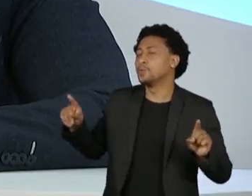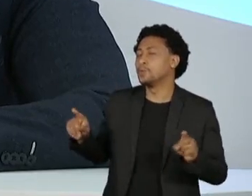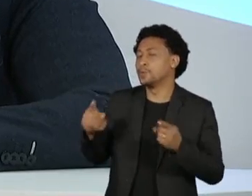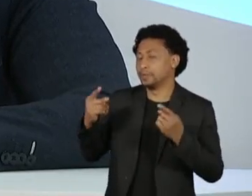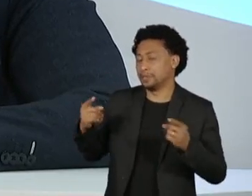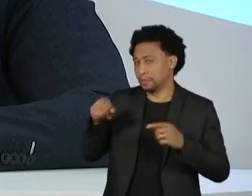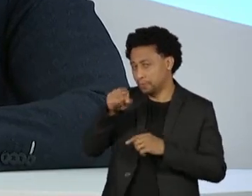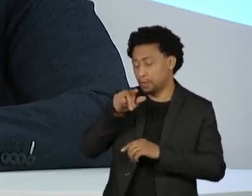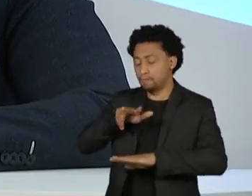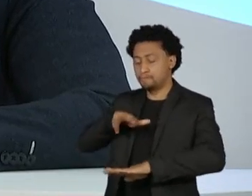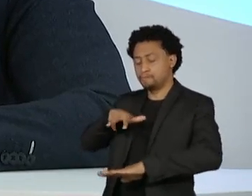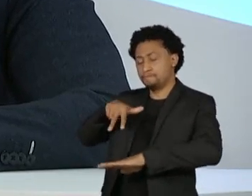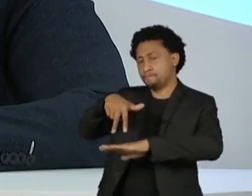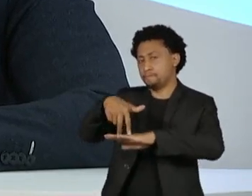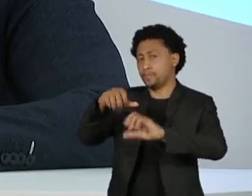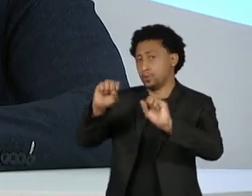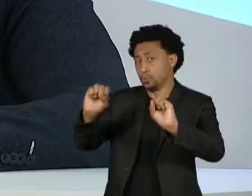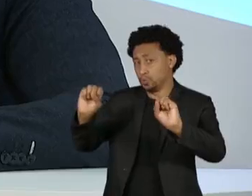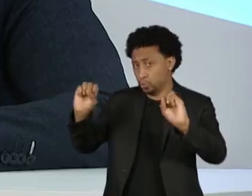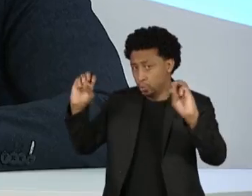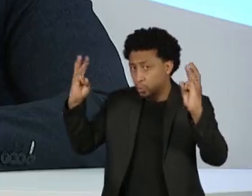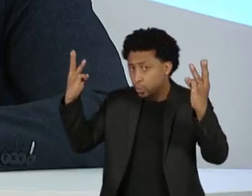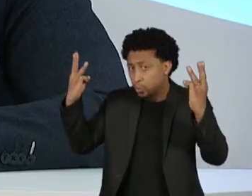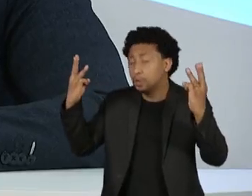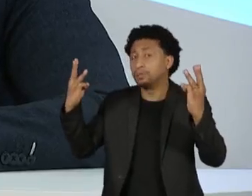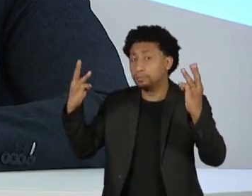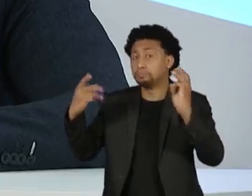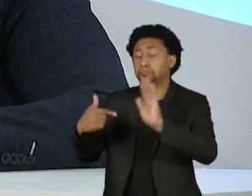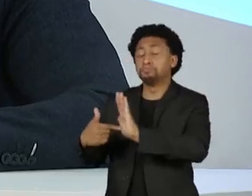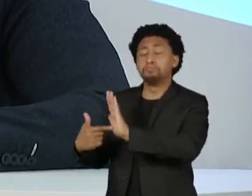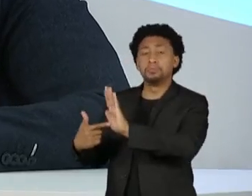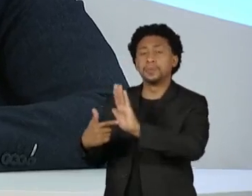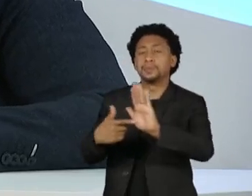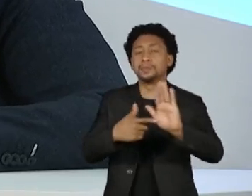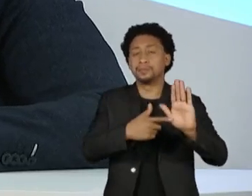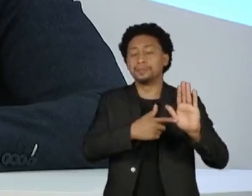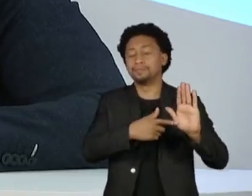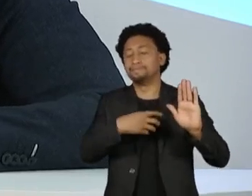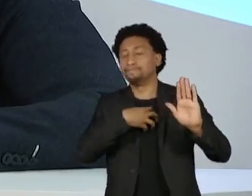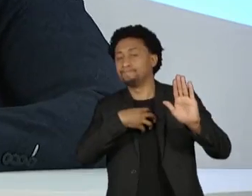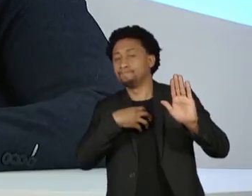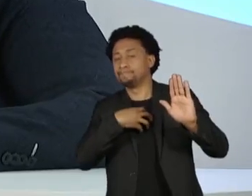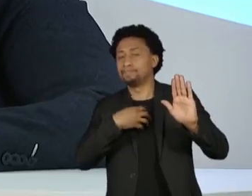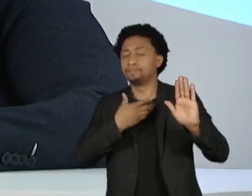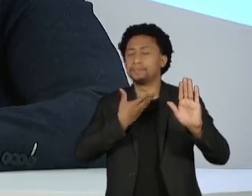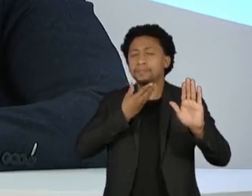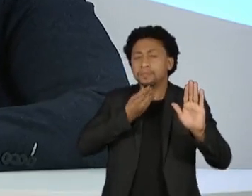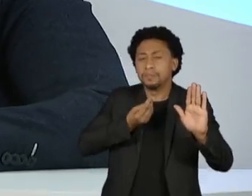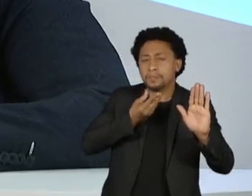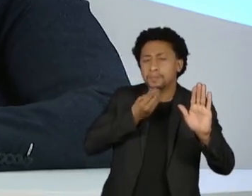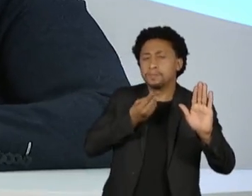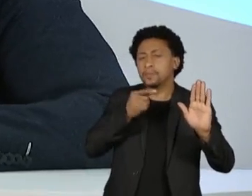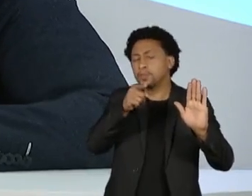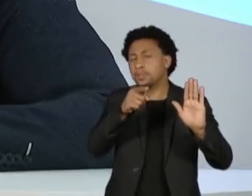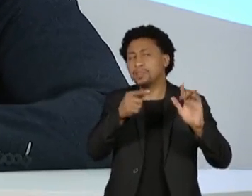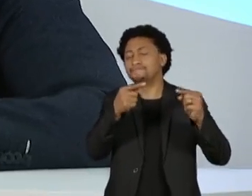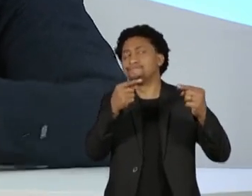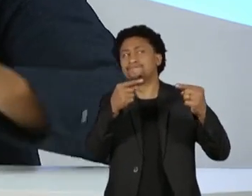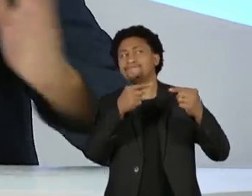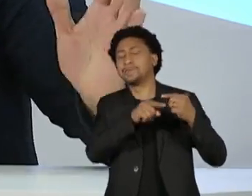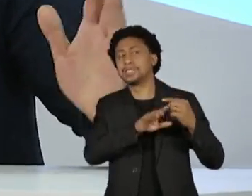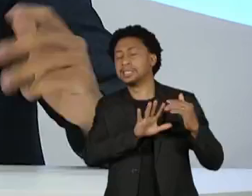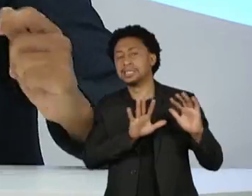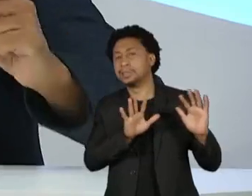palco eh que de alguma maneira represente uma uma ideia de masculinidade com a qual você não se identifica